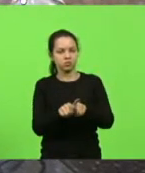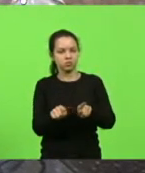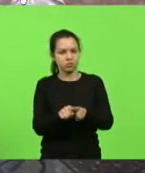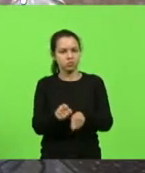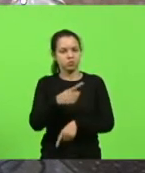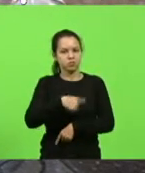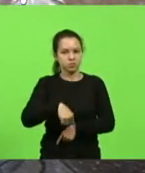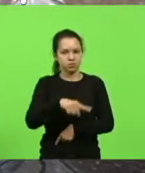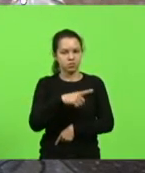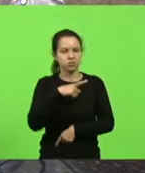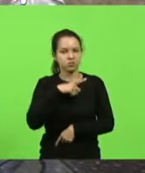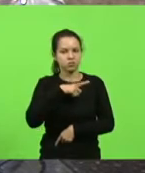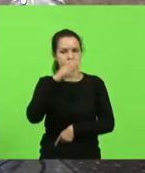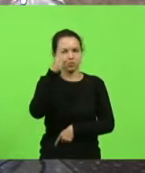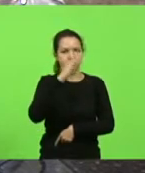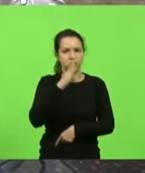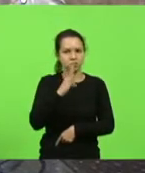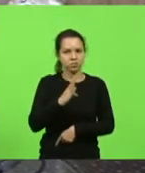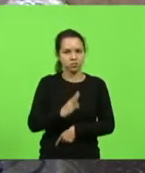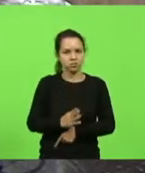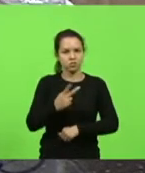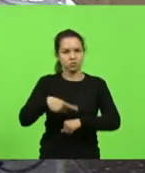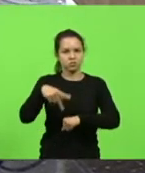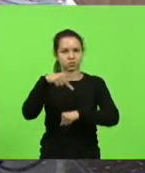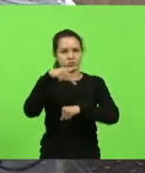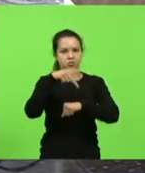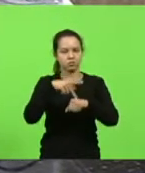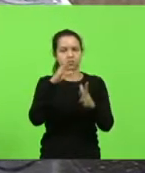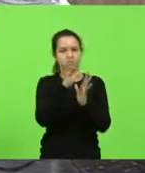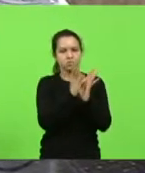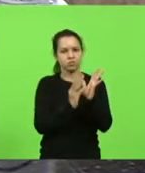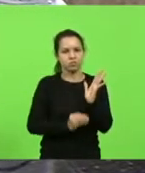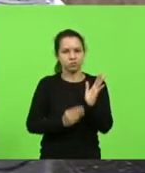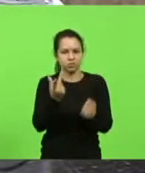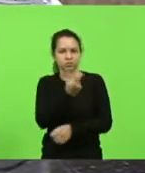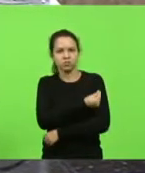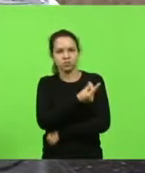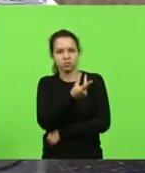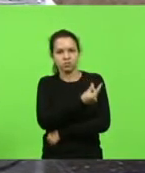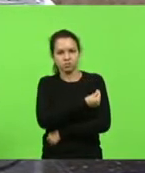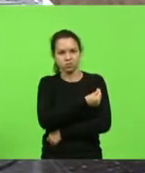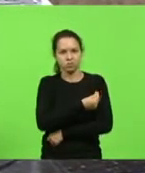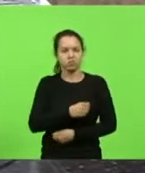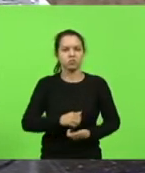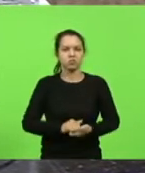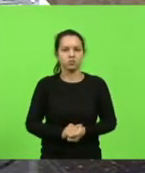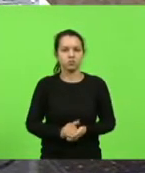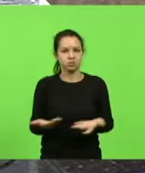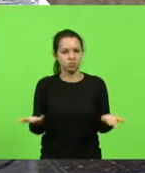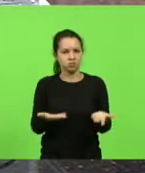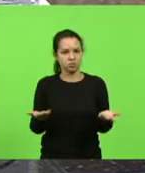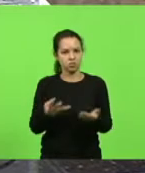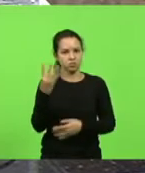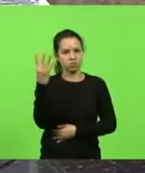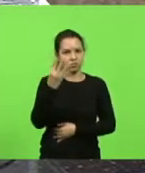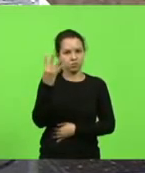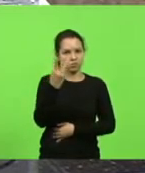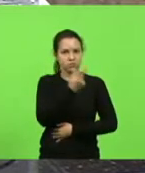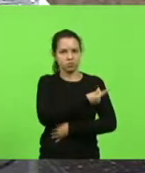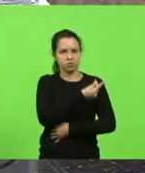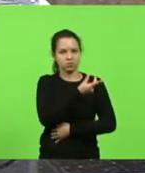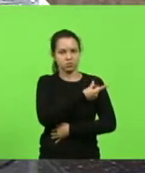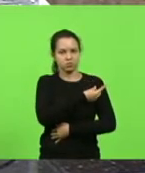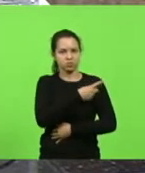um país como o Brasil, que é referência nas questões de vacinação, passando agora a ser o quarto em vacinação do